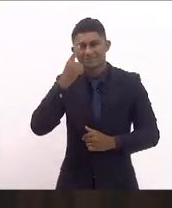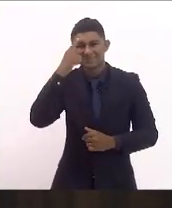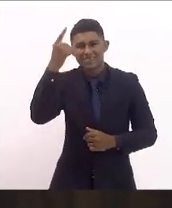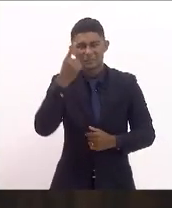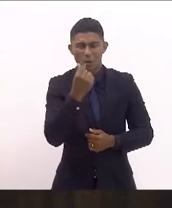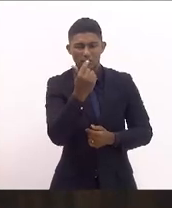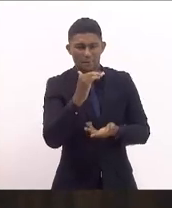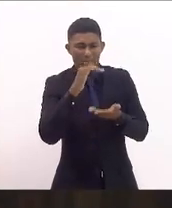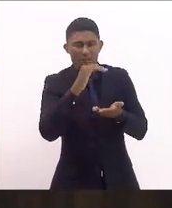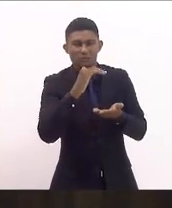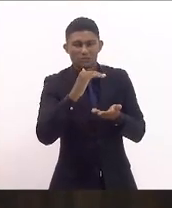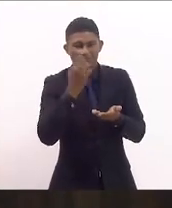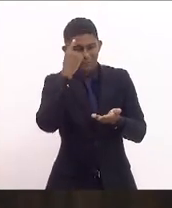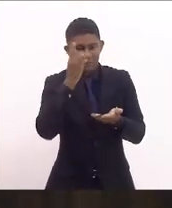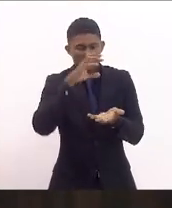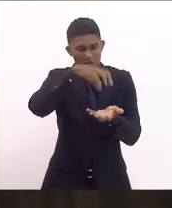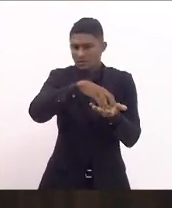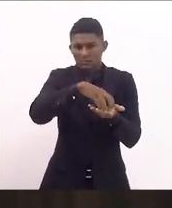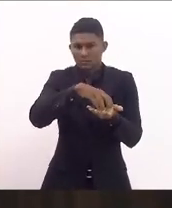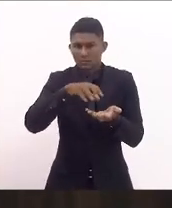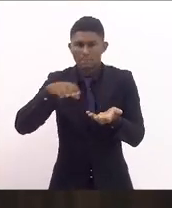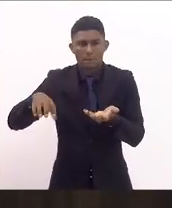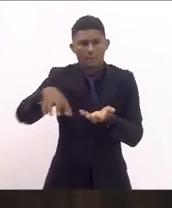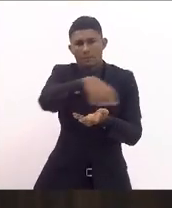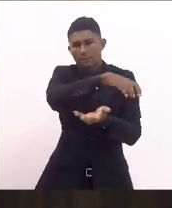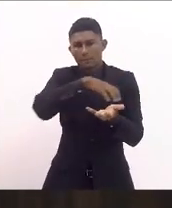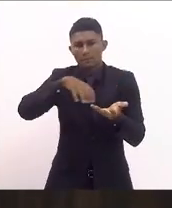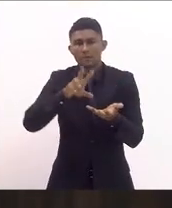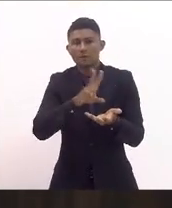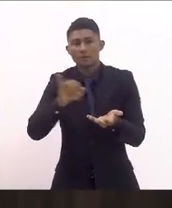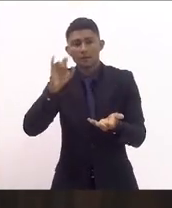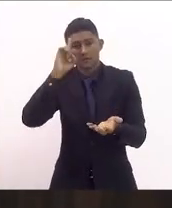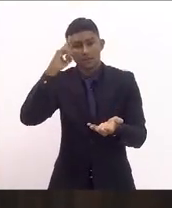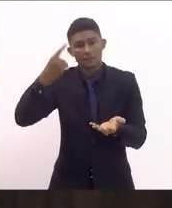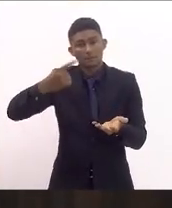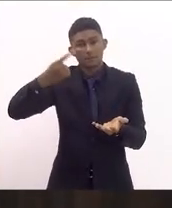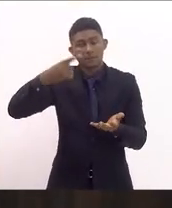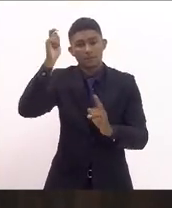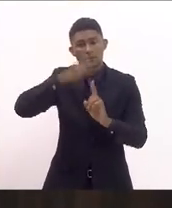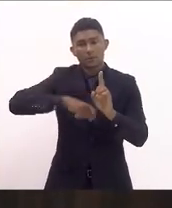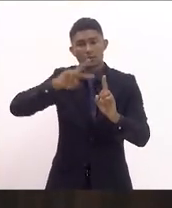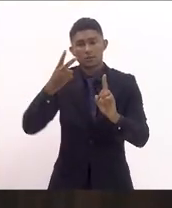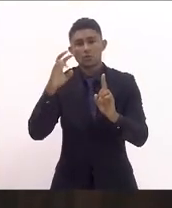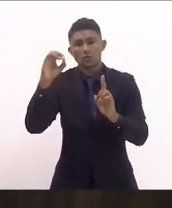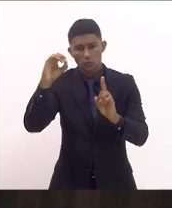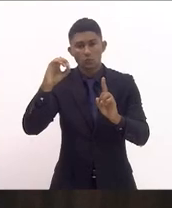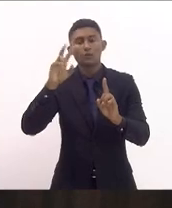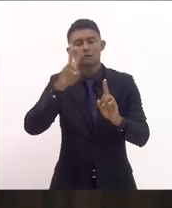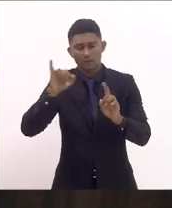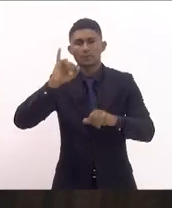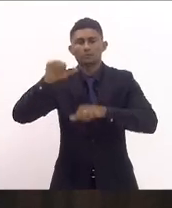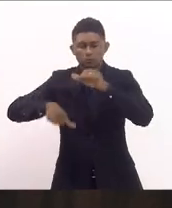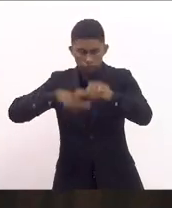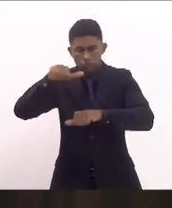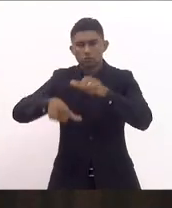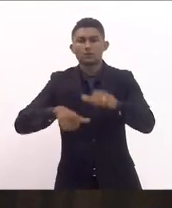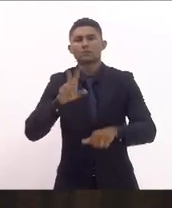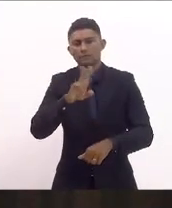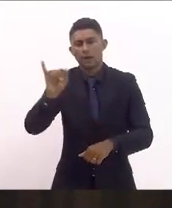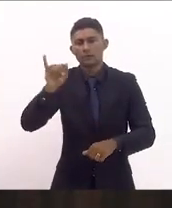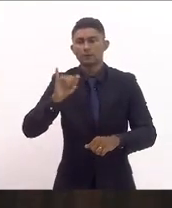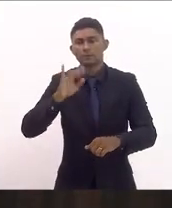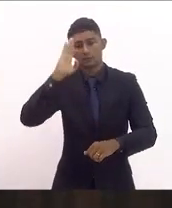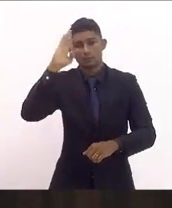orçamentária nós vamos ter mudanças a partir de 1º de junho é especificamente em relação